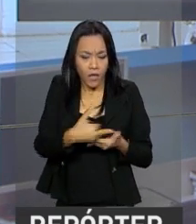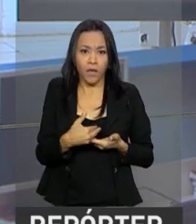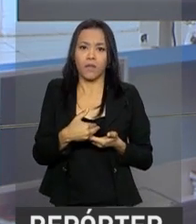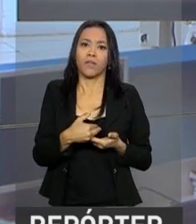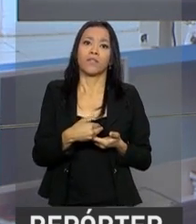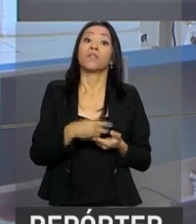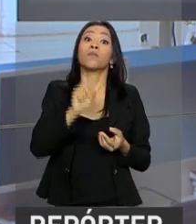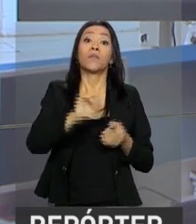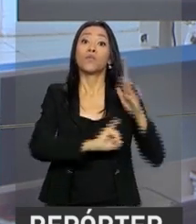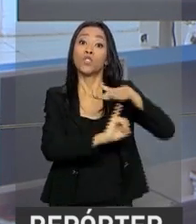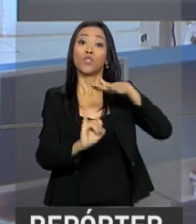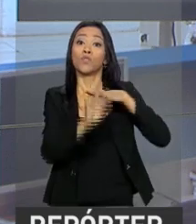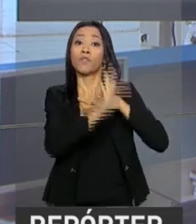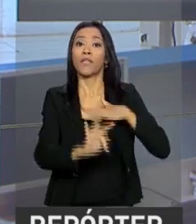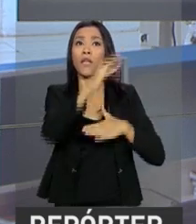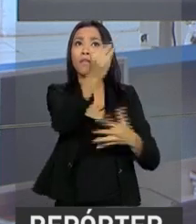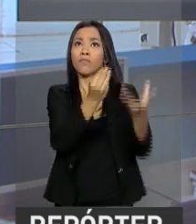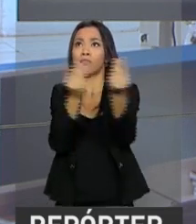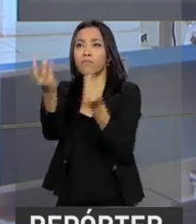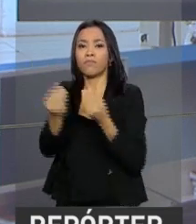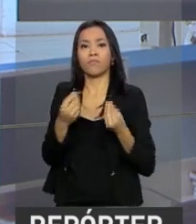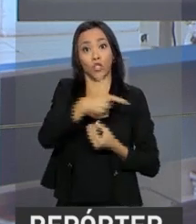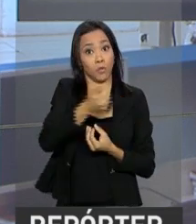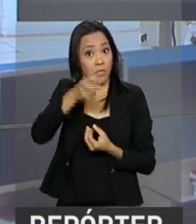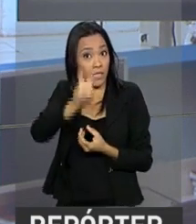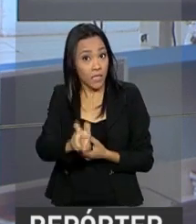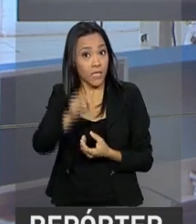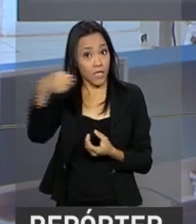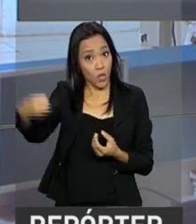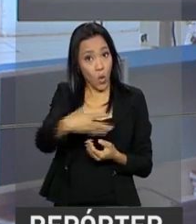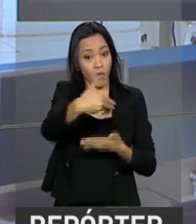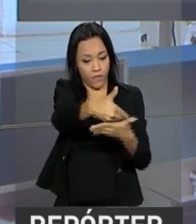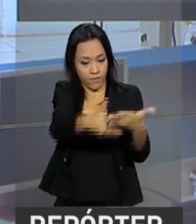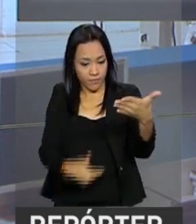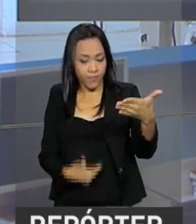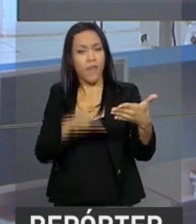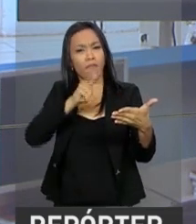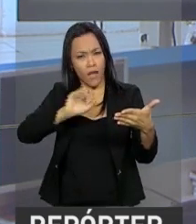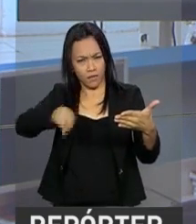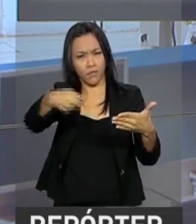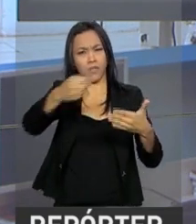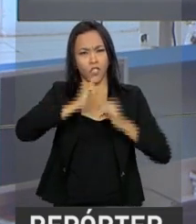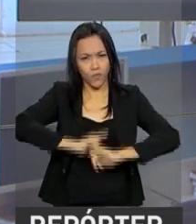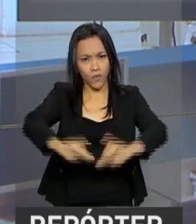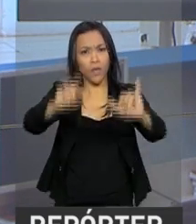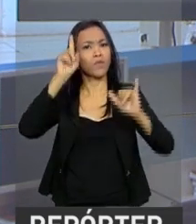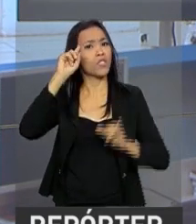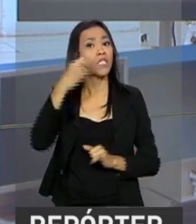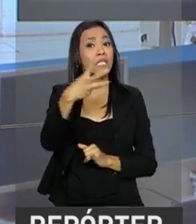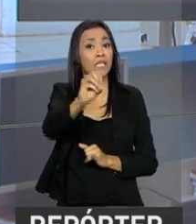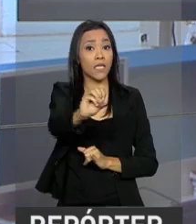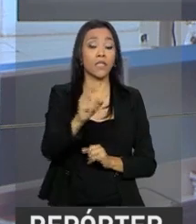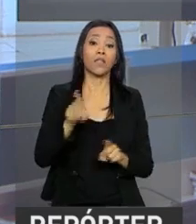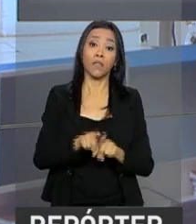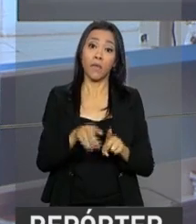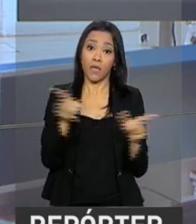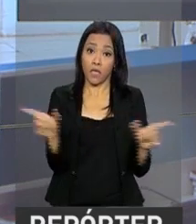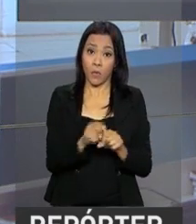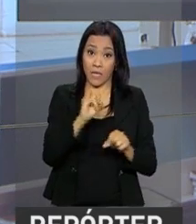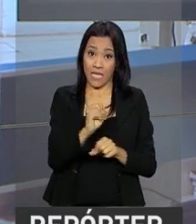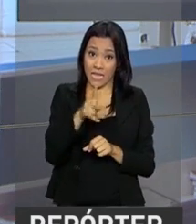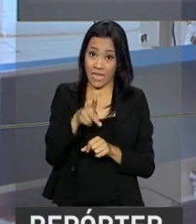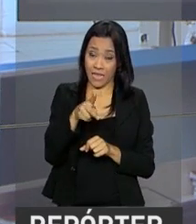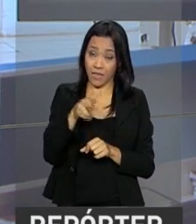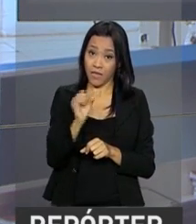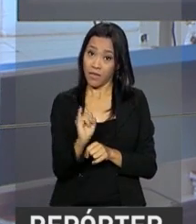federais no enem de 2015 a nova lista será divulgada até o próximo dia 30 o inep reconheceu que houve um